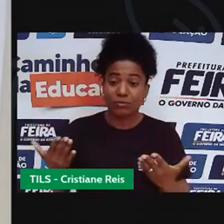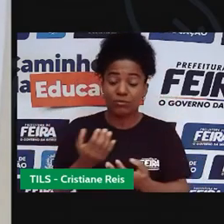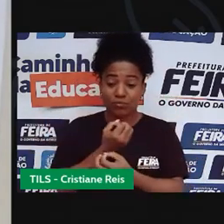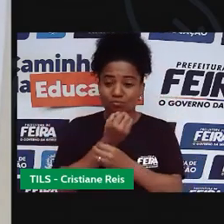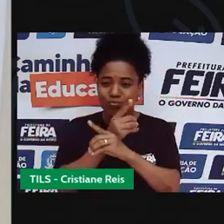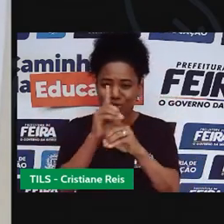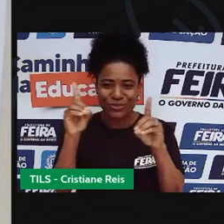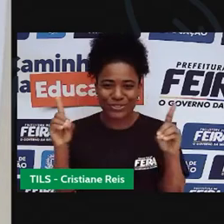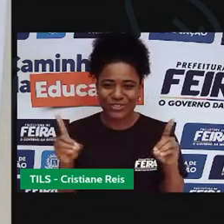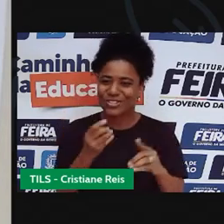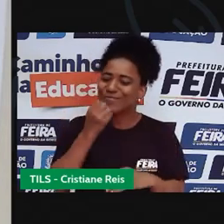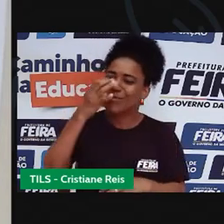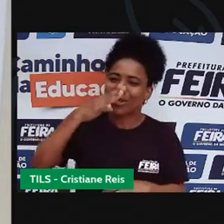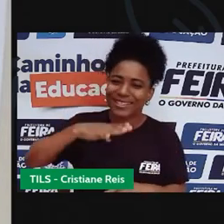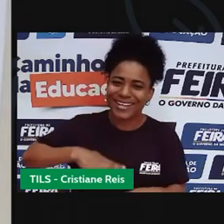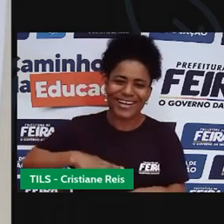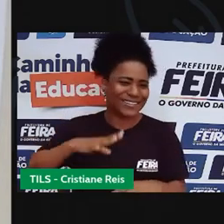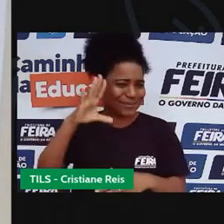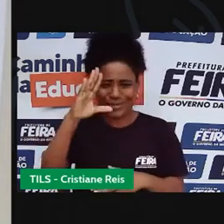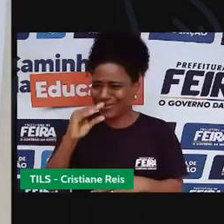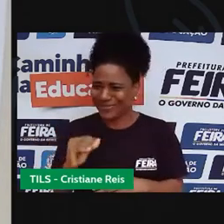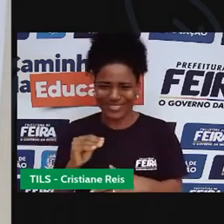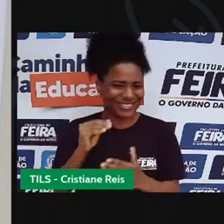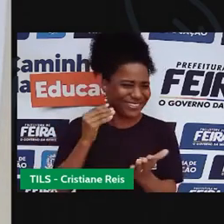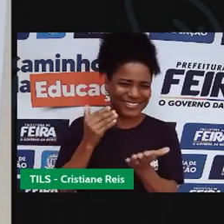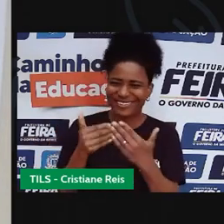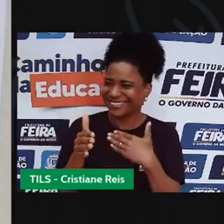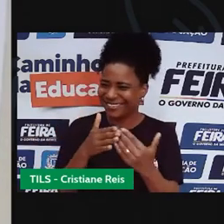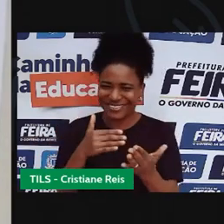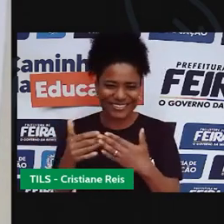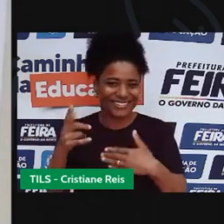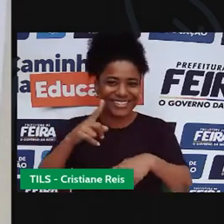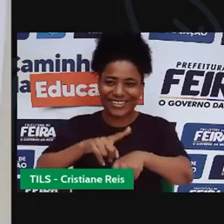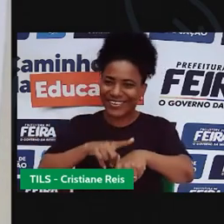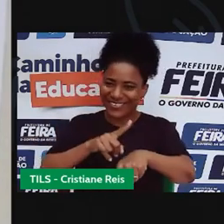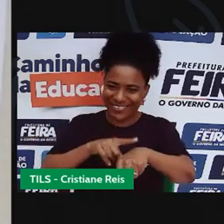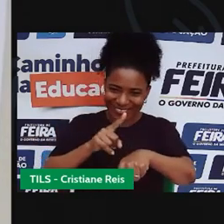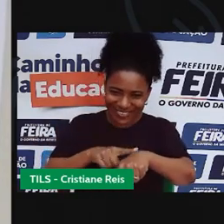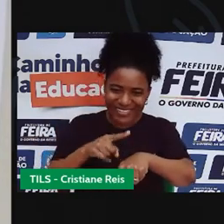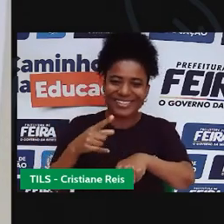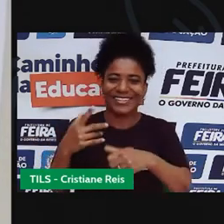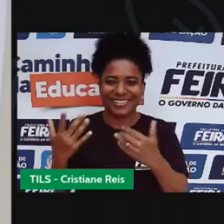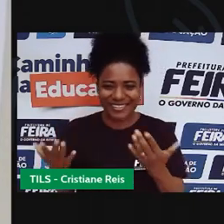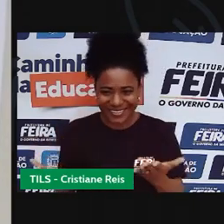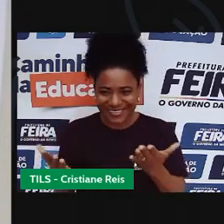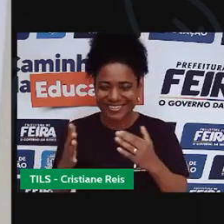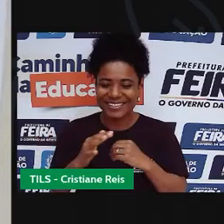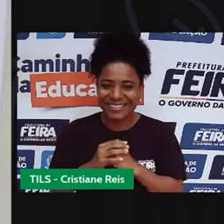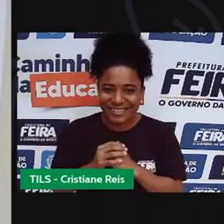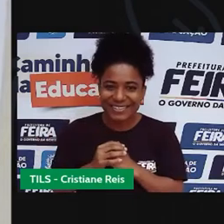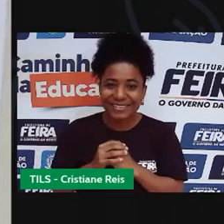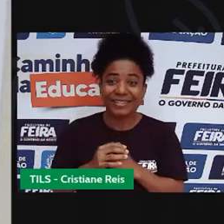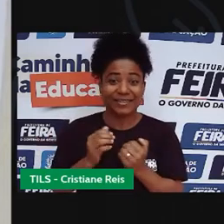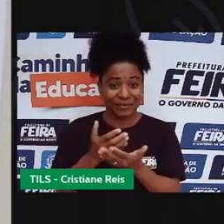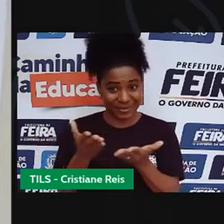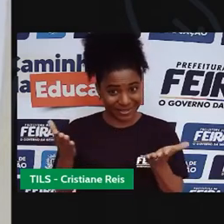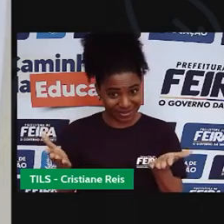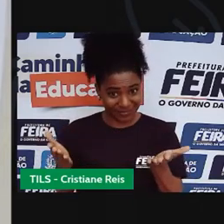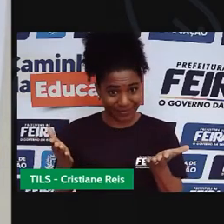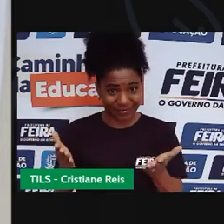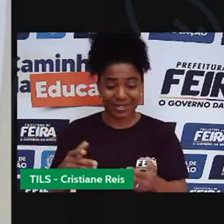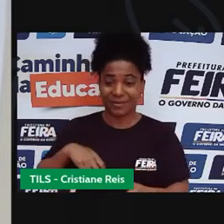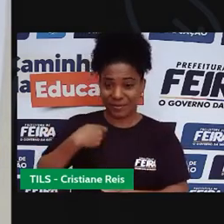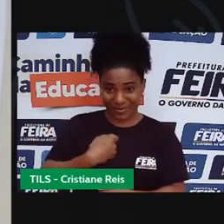vocês, boa tarde, boa noite, seja lá a hora que vocês estejam, né, assistindo essa aula. Bom, como vocês sabem, eu sou